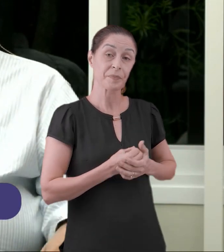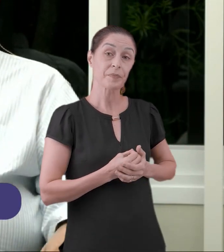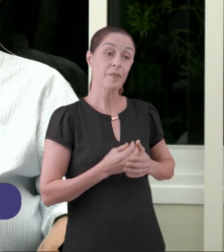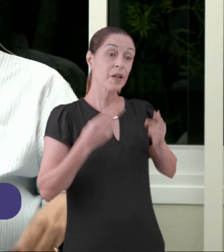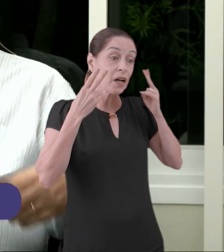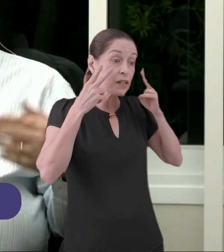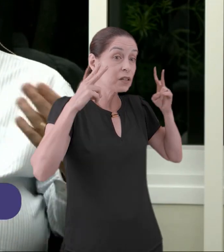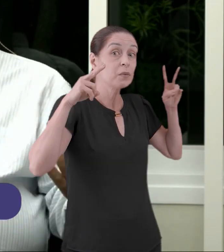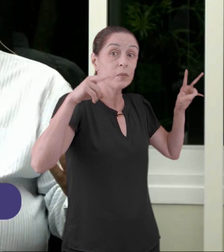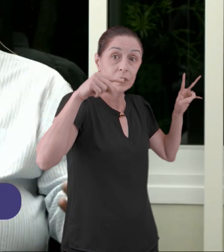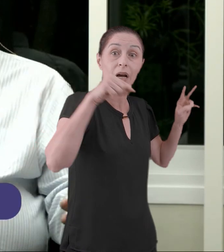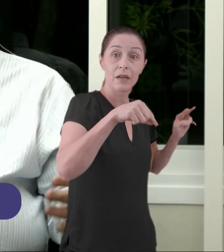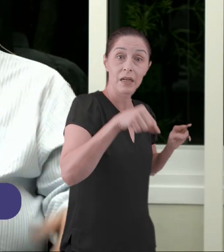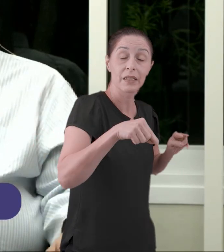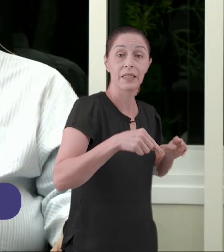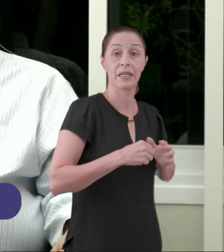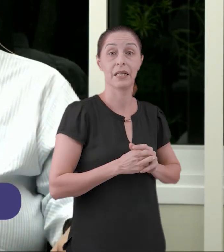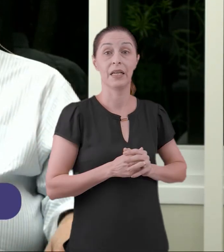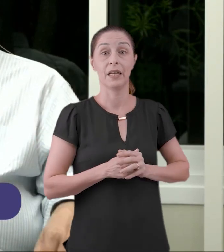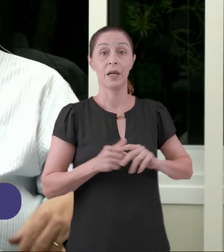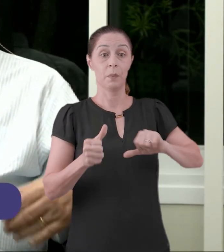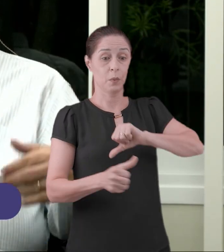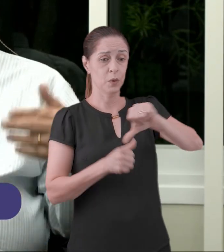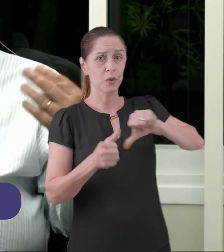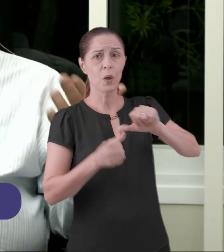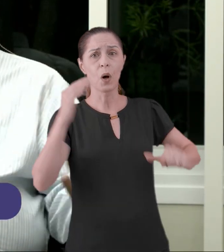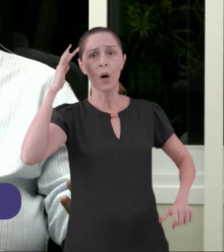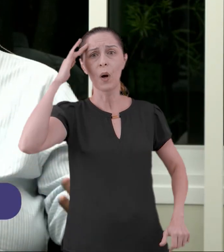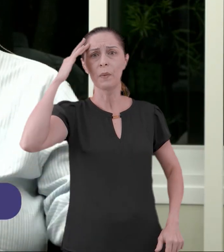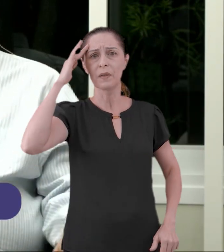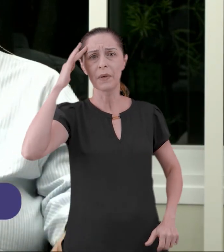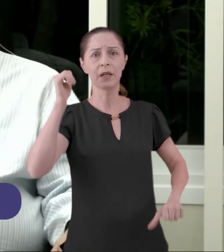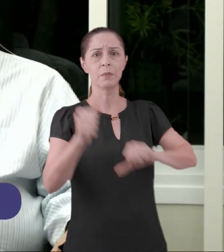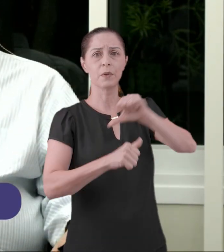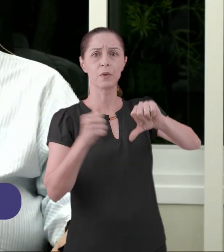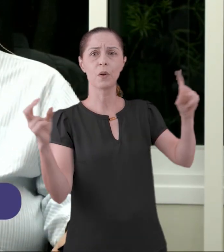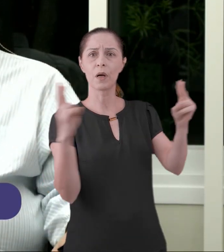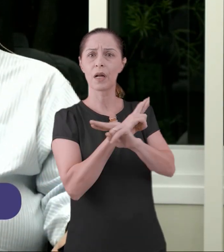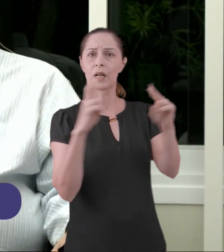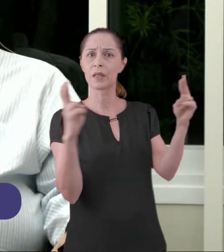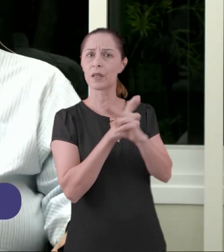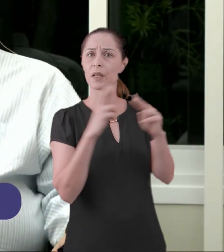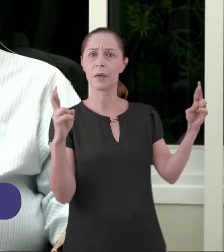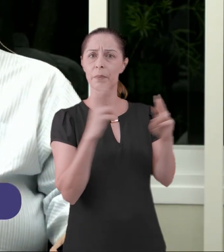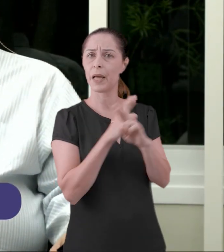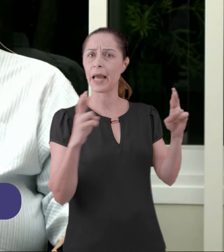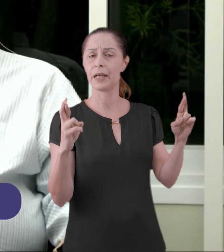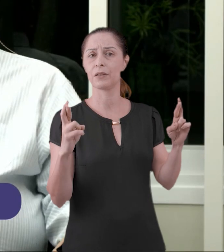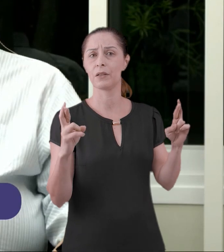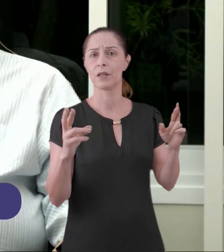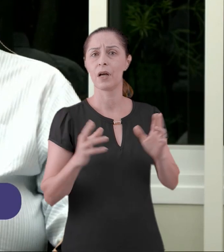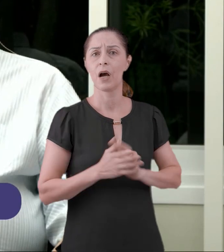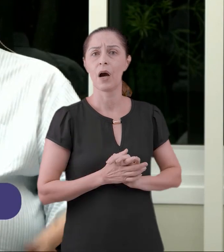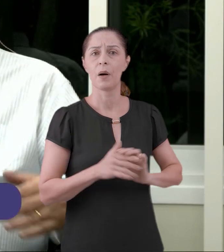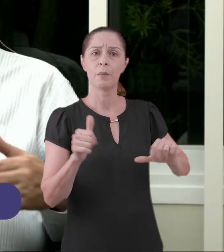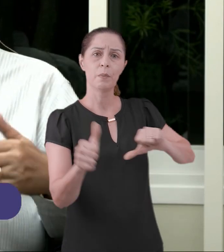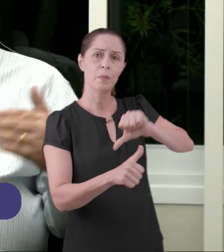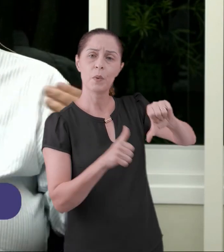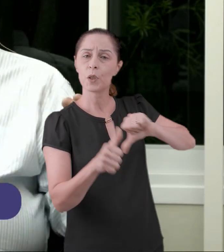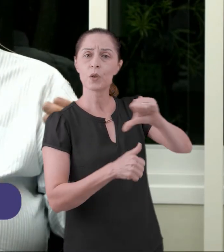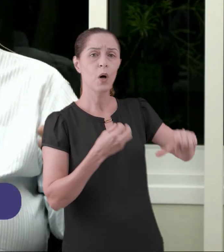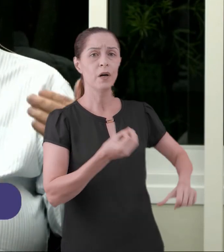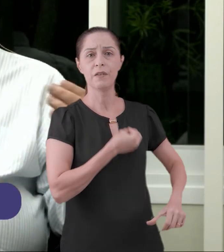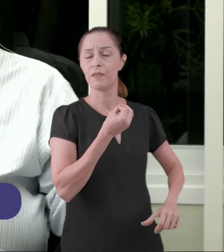reconstruída, a autoimagem reconstruída, reconstruíram os relacionamentos, né? Pessoas que tiveram assim